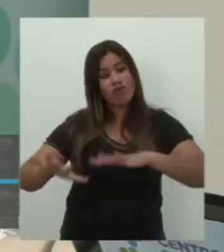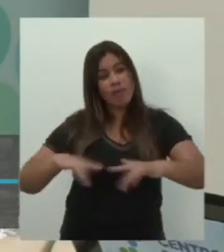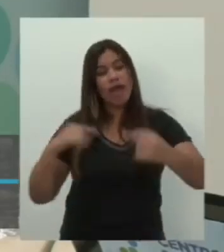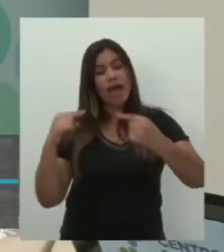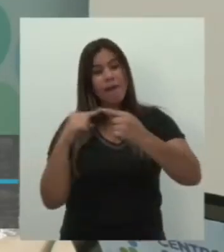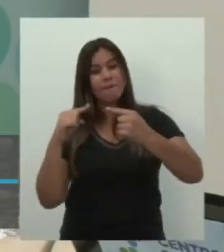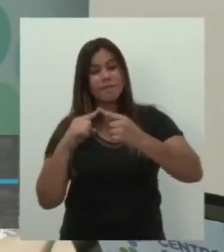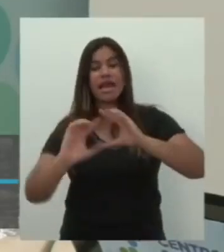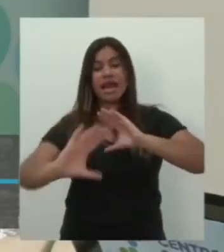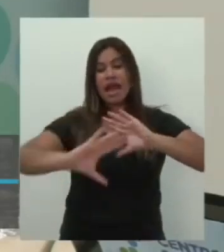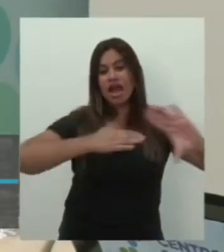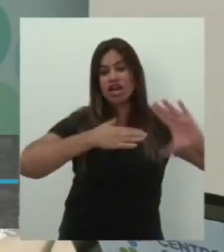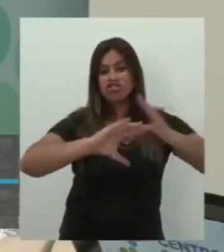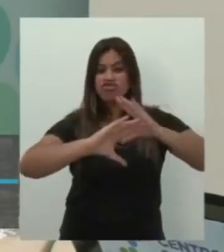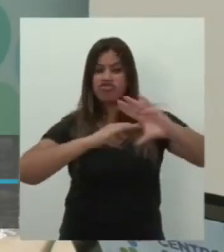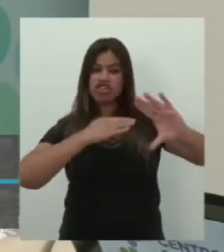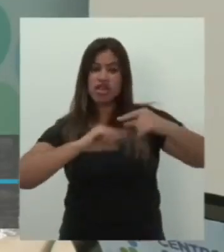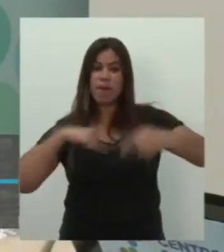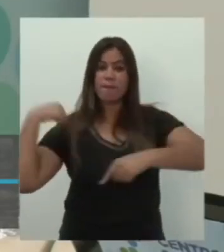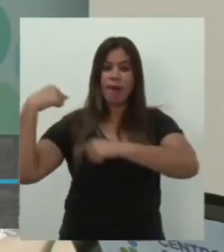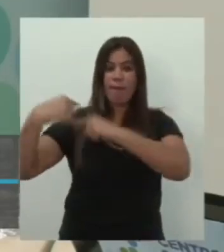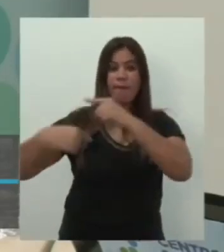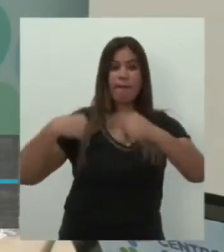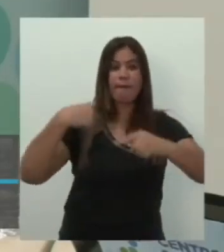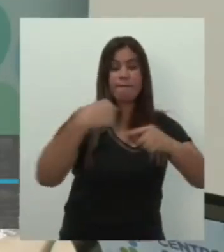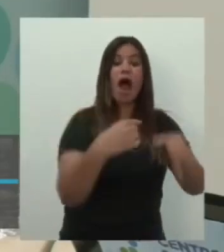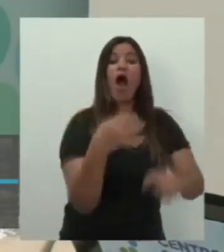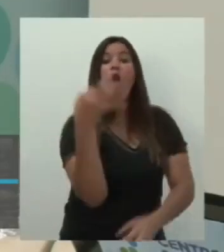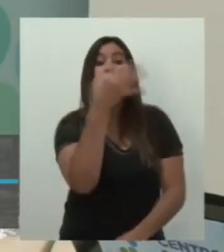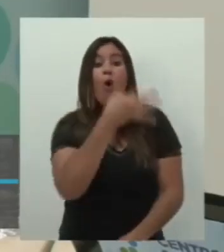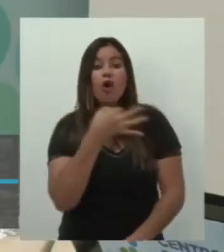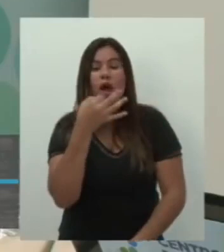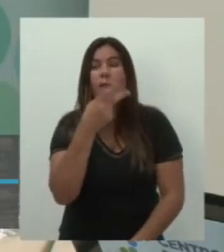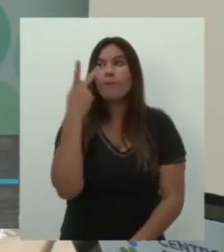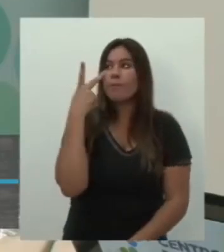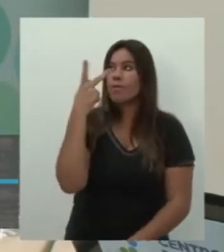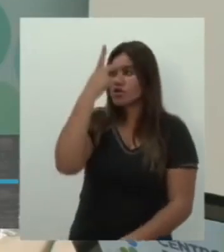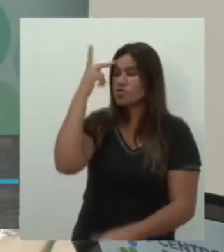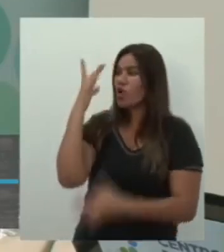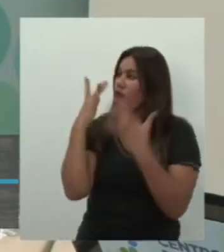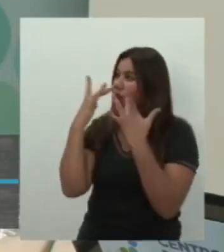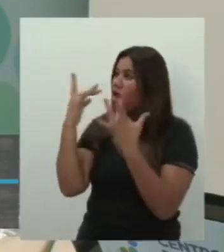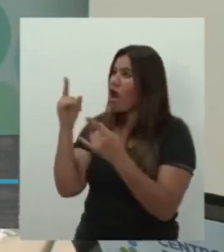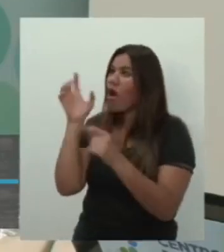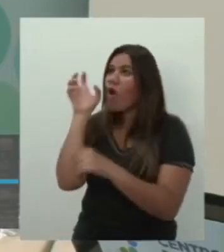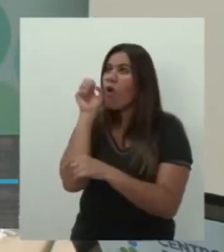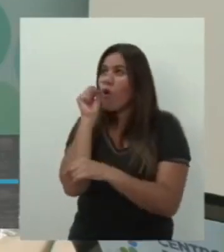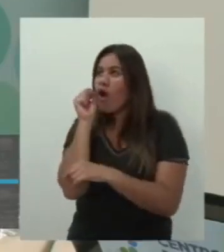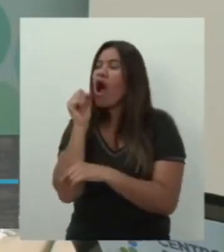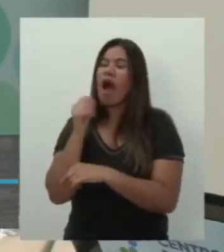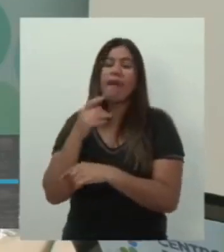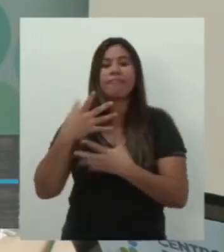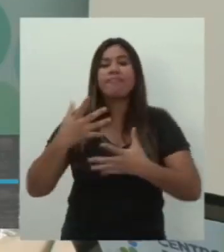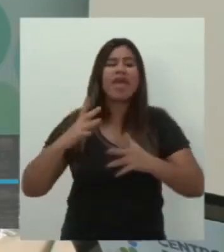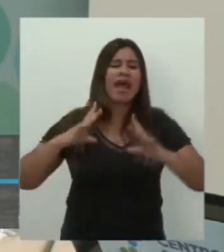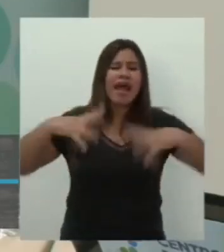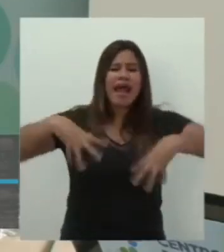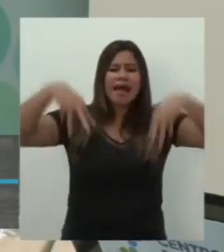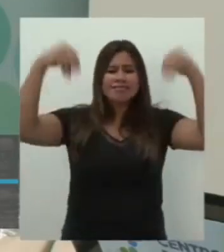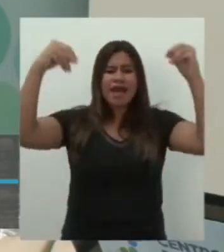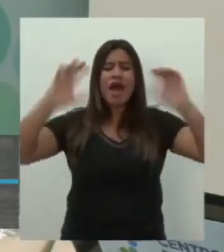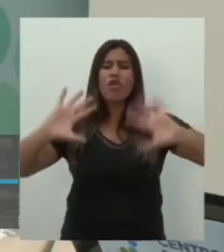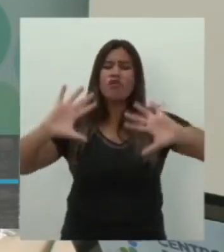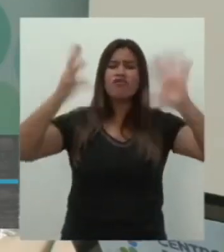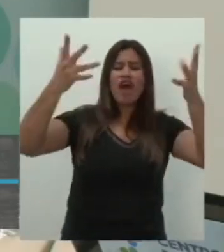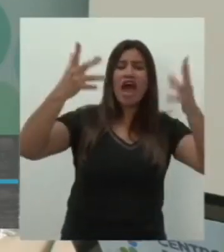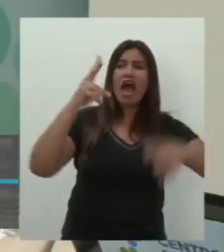as cantigas que eram passadas de forma oral, de ouvido. Iam para as festas, né, nos castelos, nos palácios, até entre a